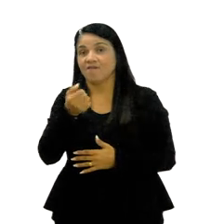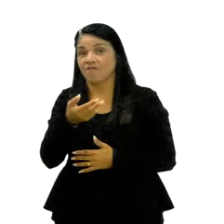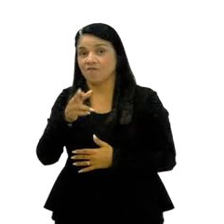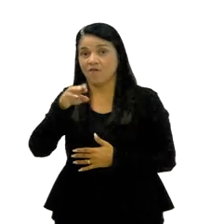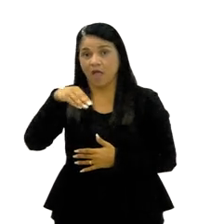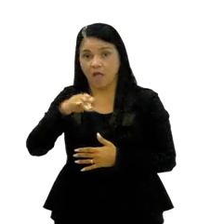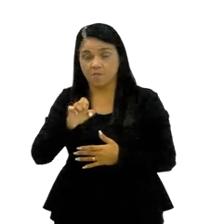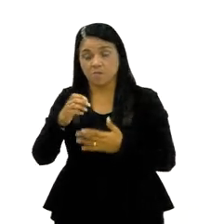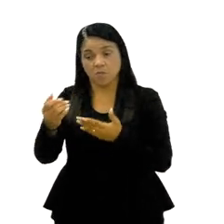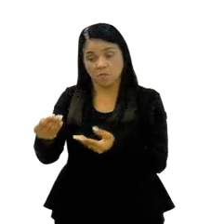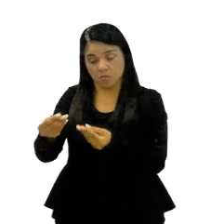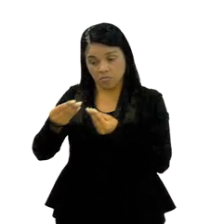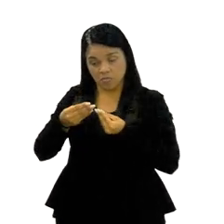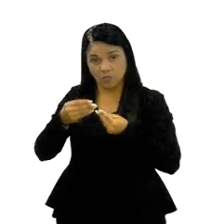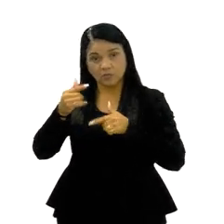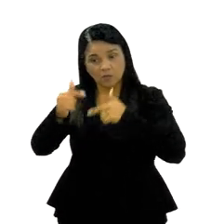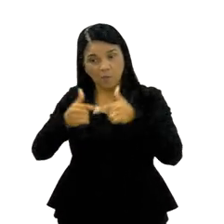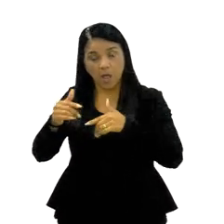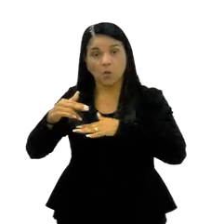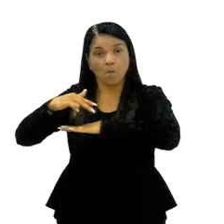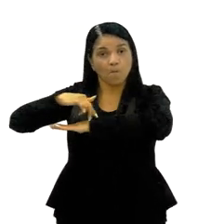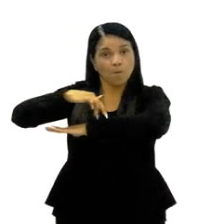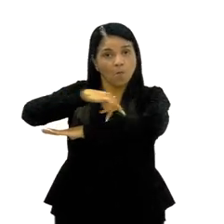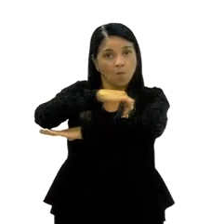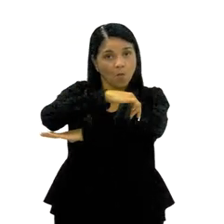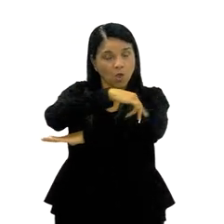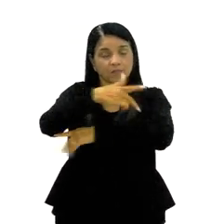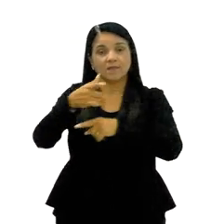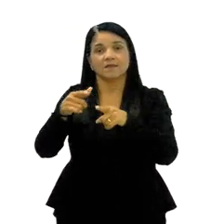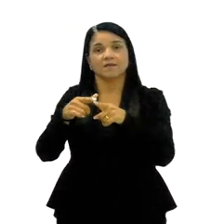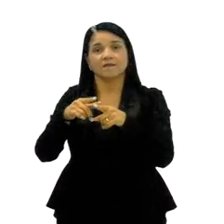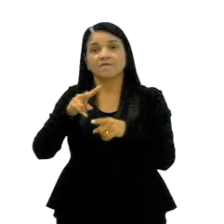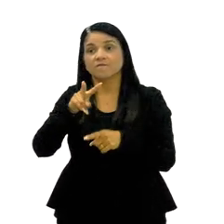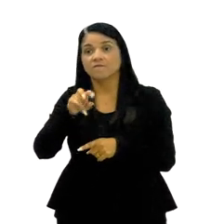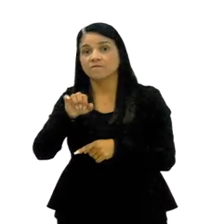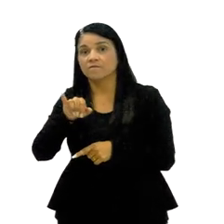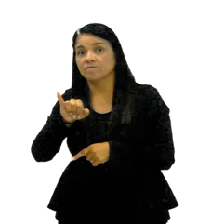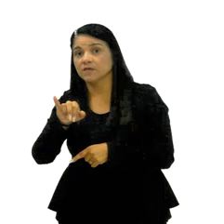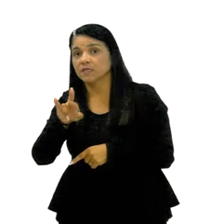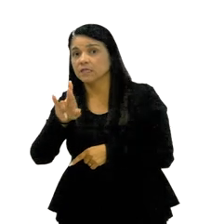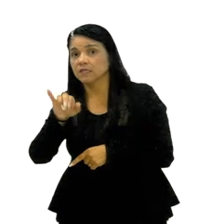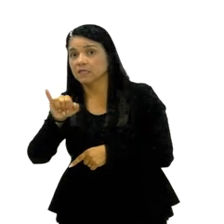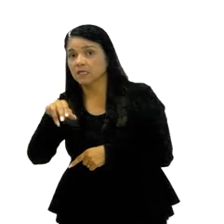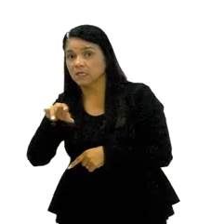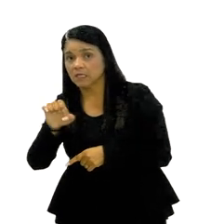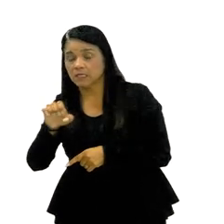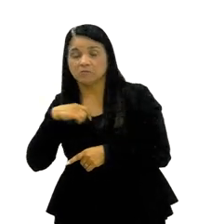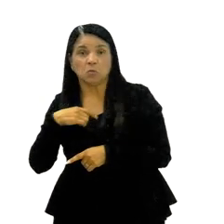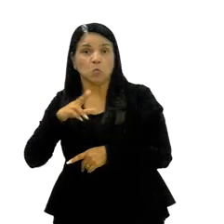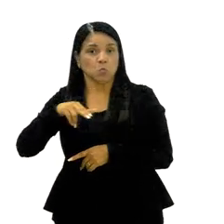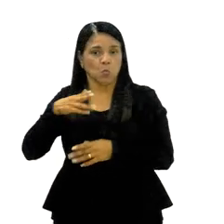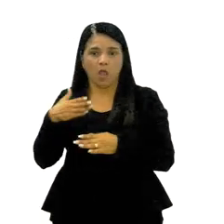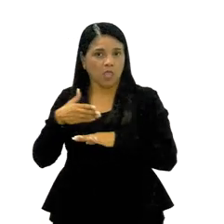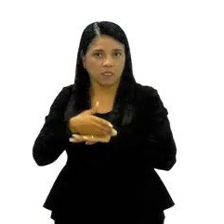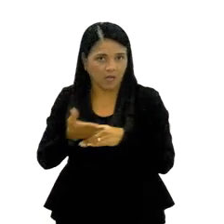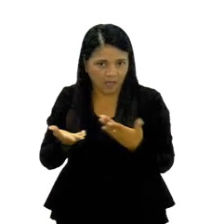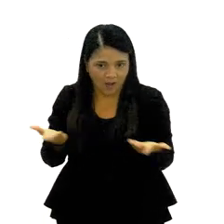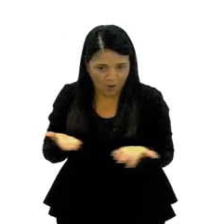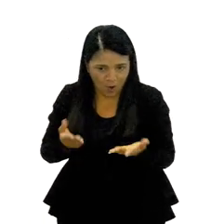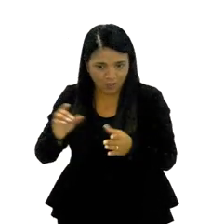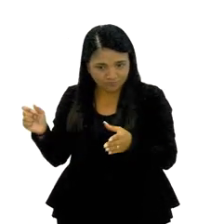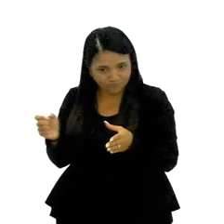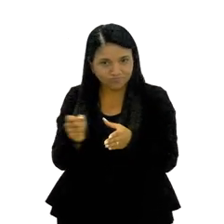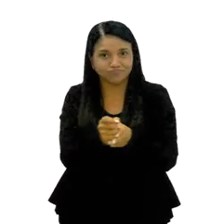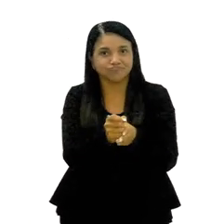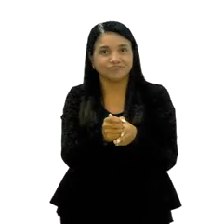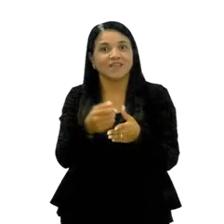para mim um outro nicho de trabalho, que era um trabalho de moda, um trabalho de vitrine, que eu nunca tinha entrado nesse mercado,